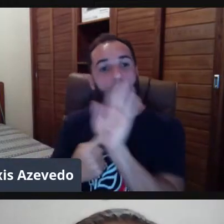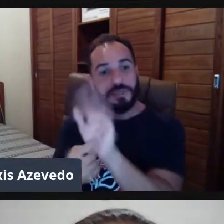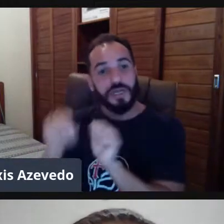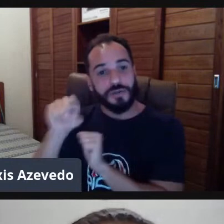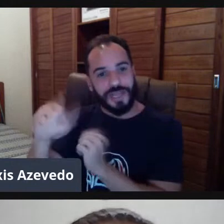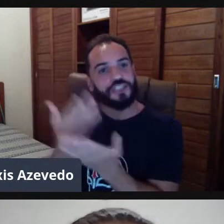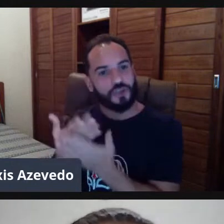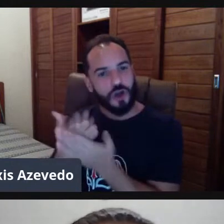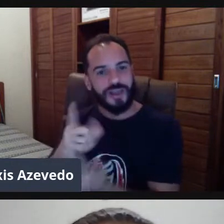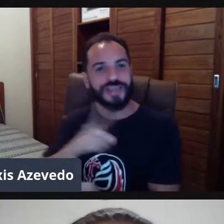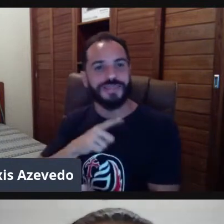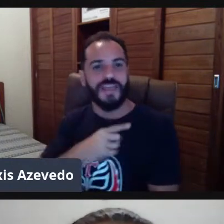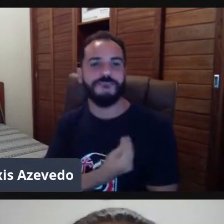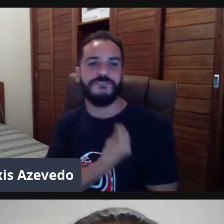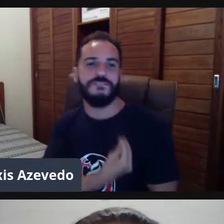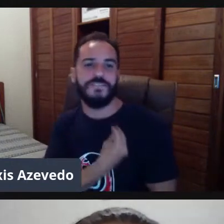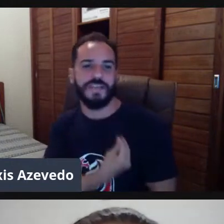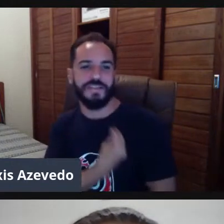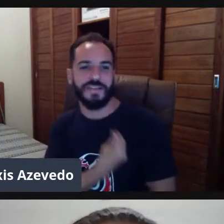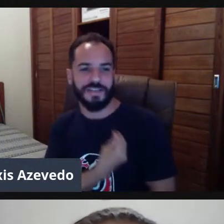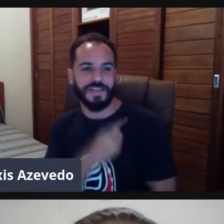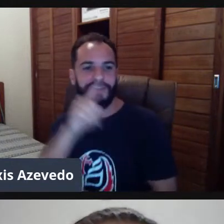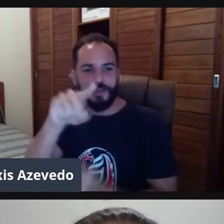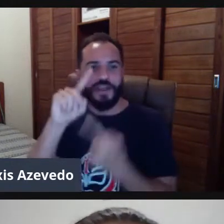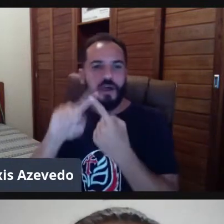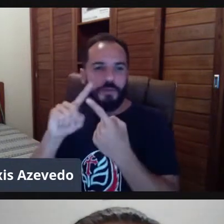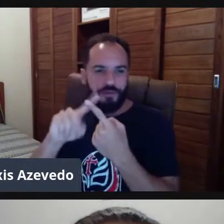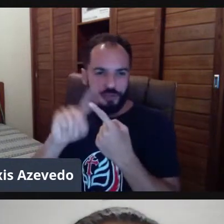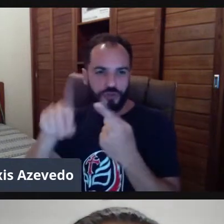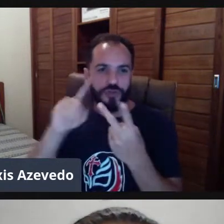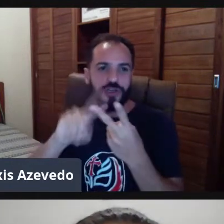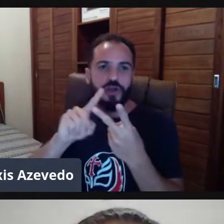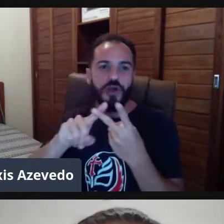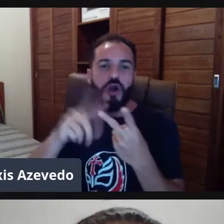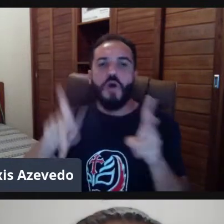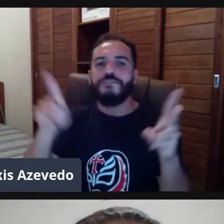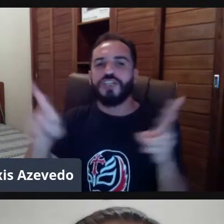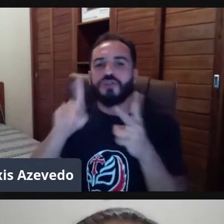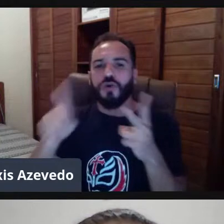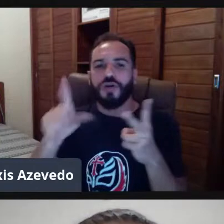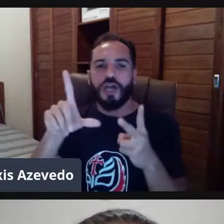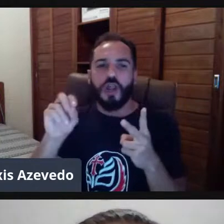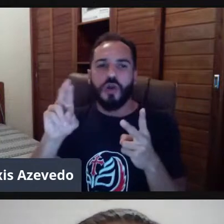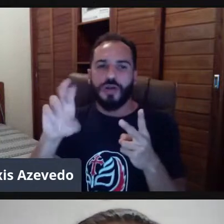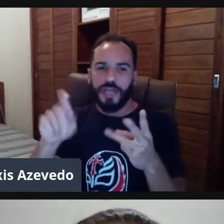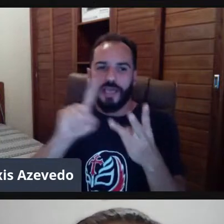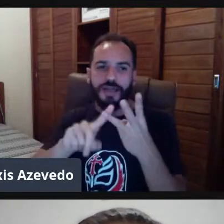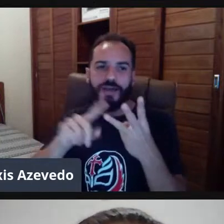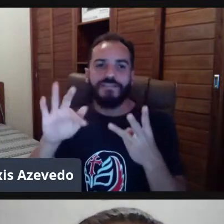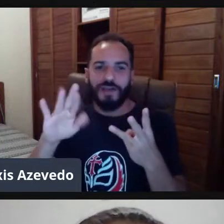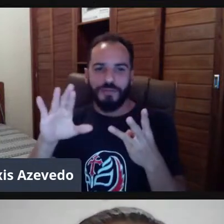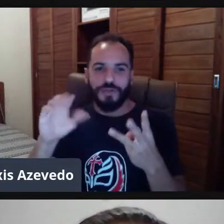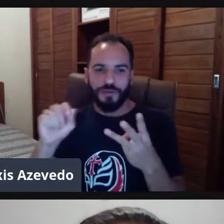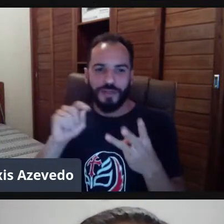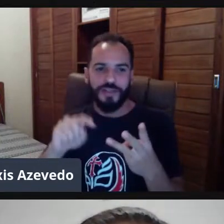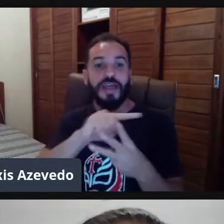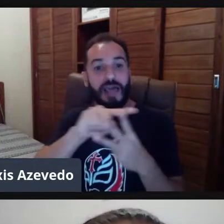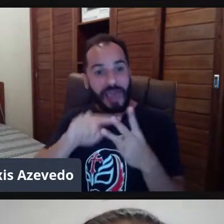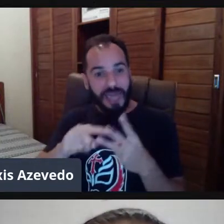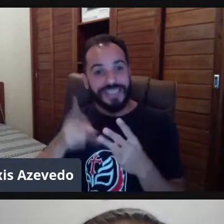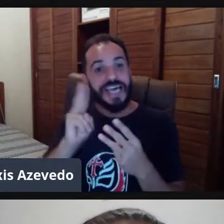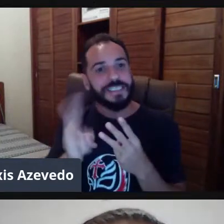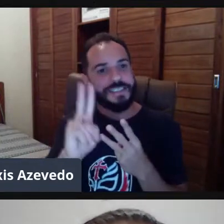Eu e a professora Lorena, mais a professora Fabiola e outros professores, chefes de departamento, nós temos estado